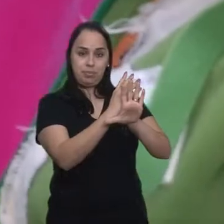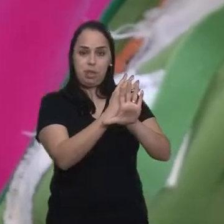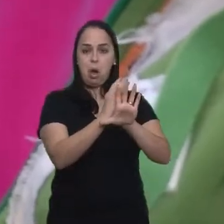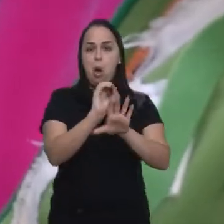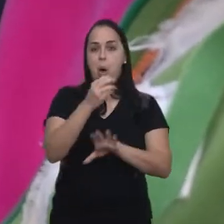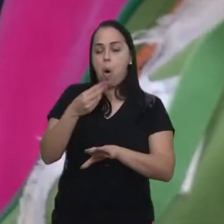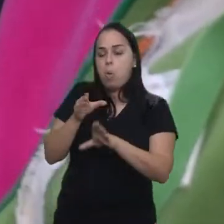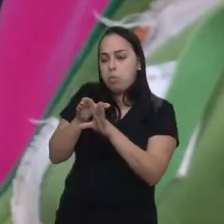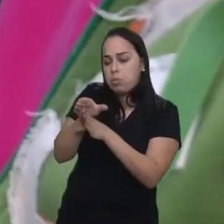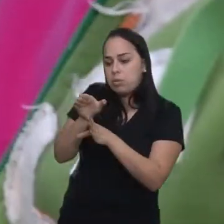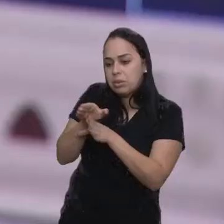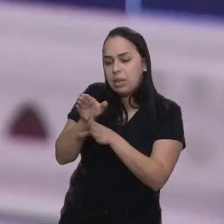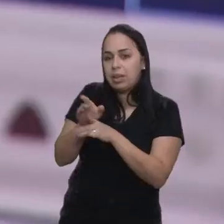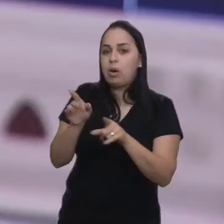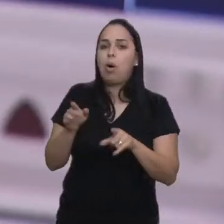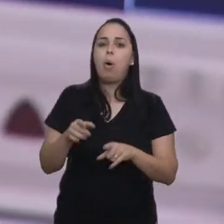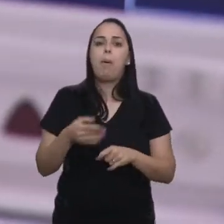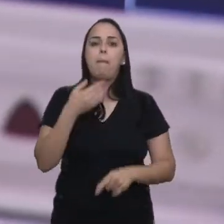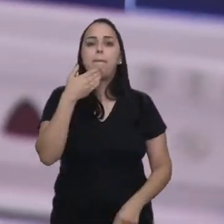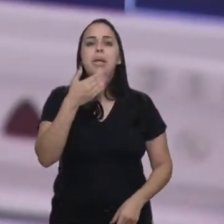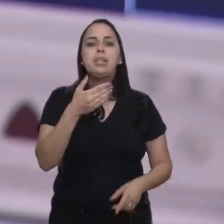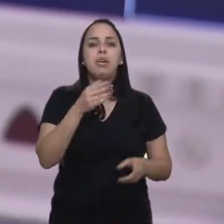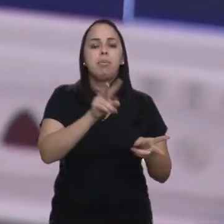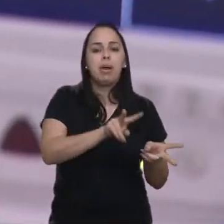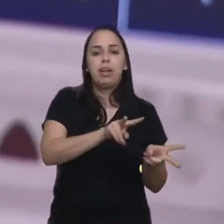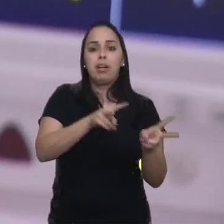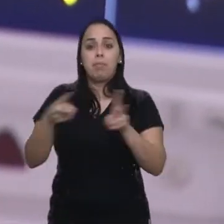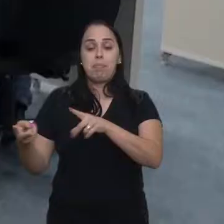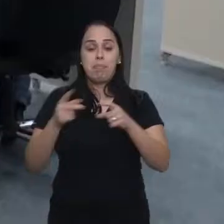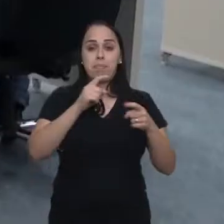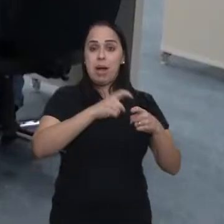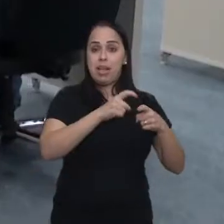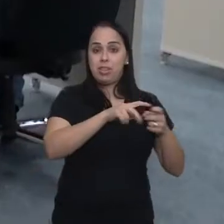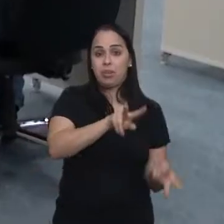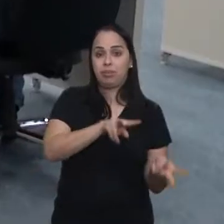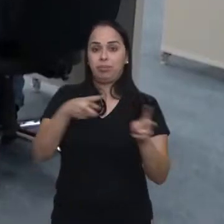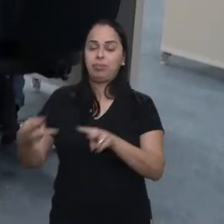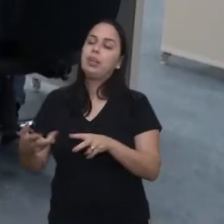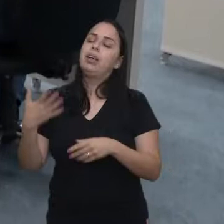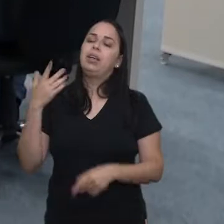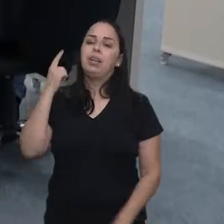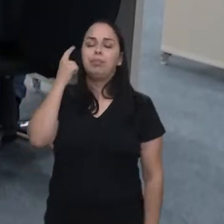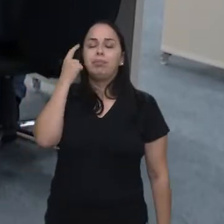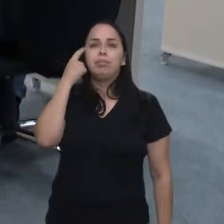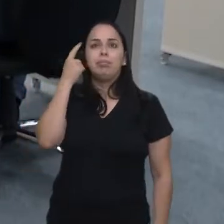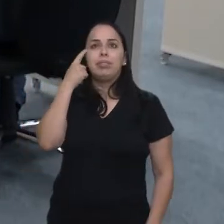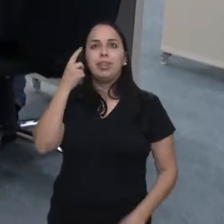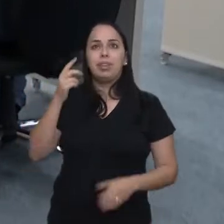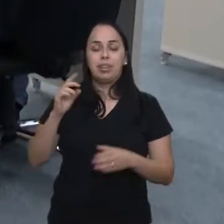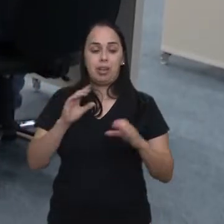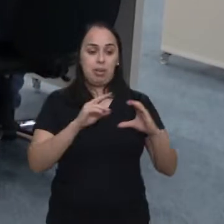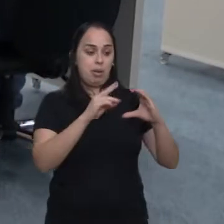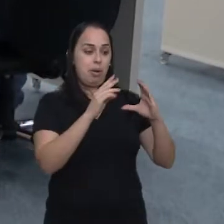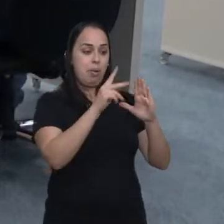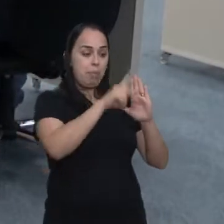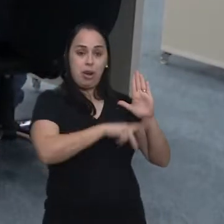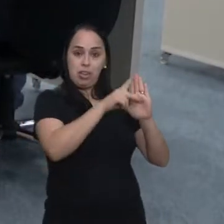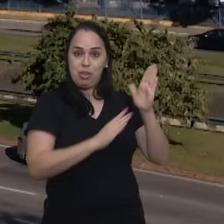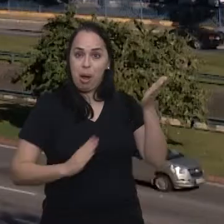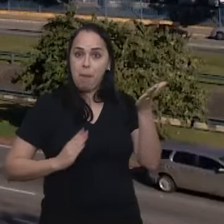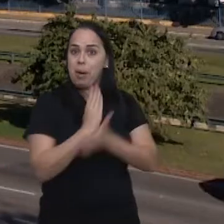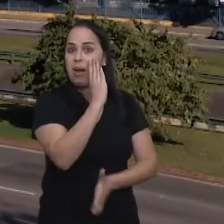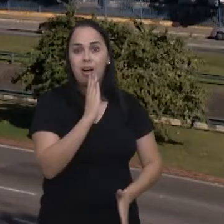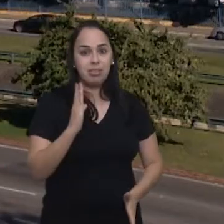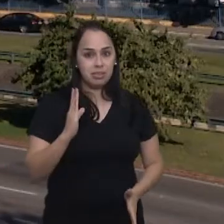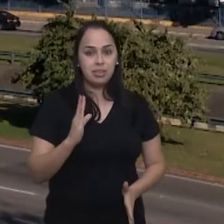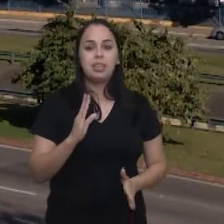teleconsultas, teleorientação e encaminhamento dos pacientes. Foi pensando nisso que a Câmara aprovou por unanimidade